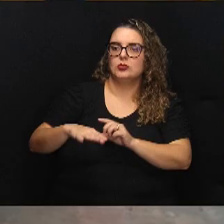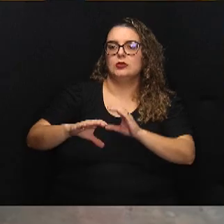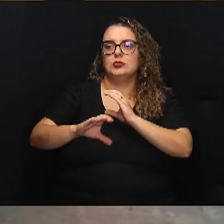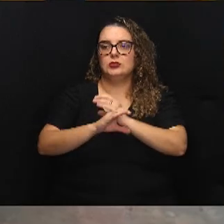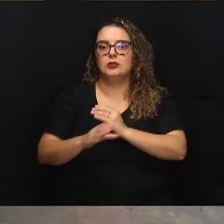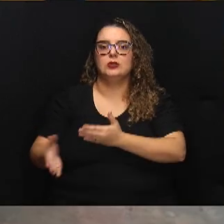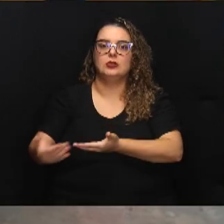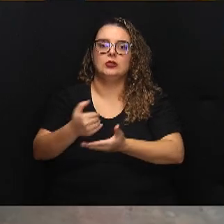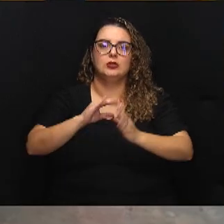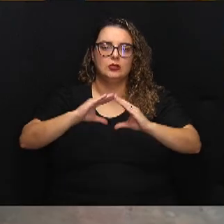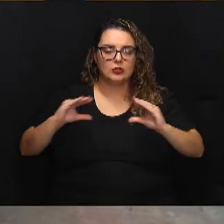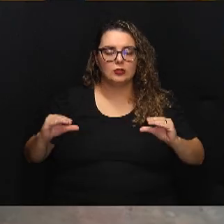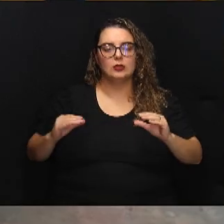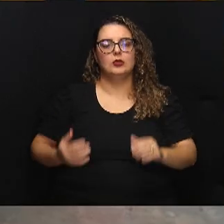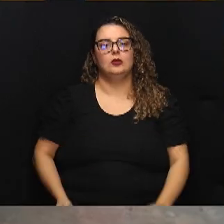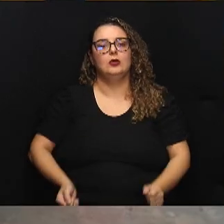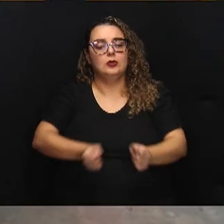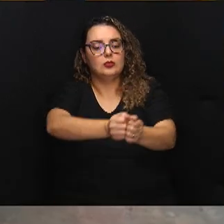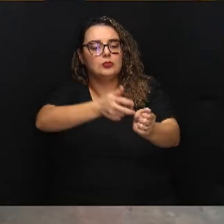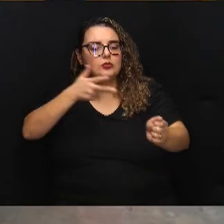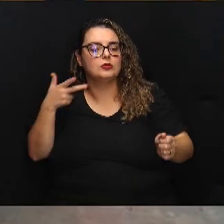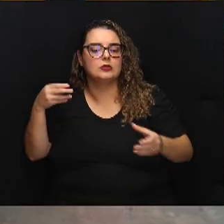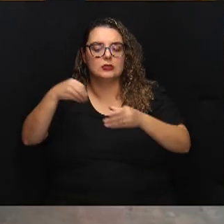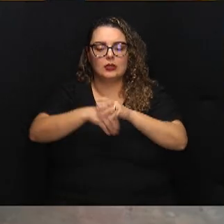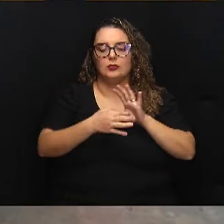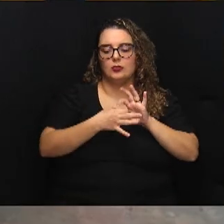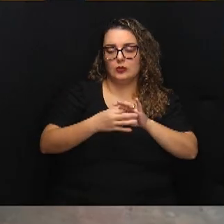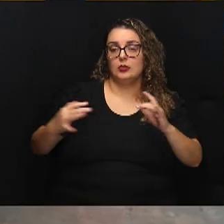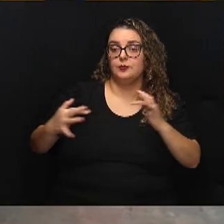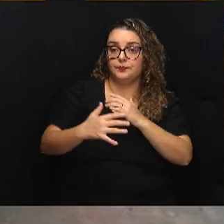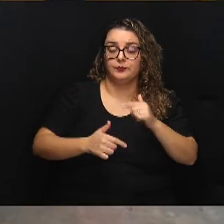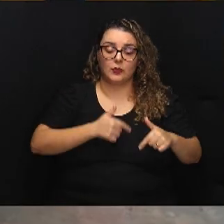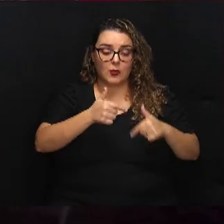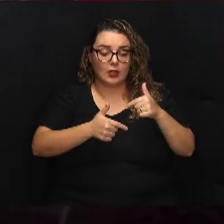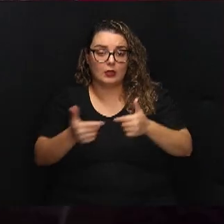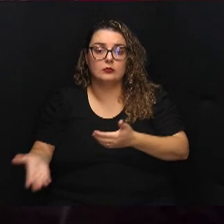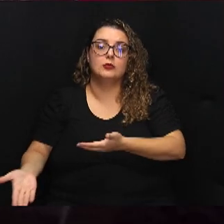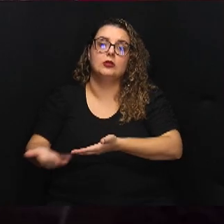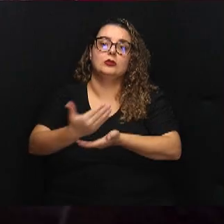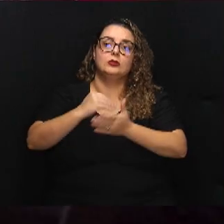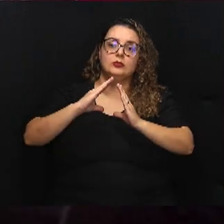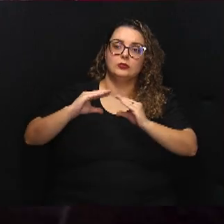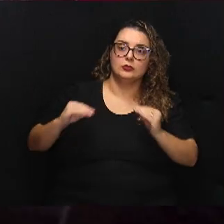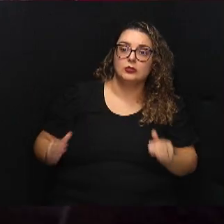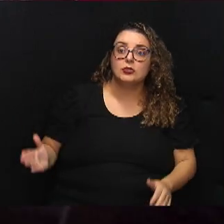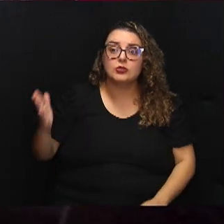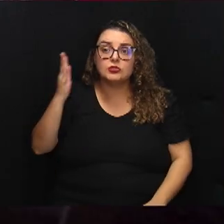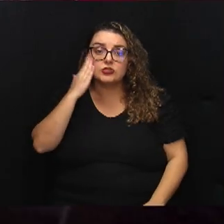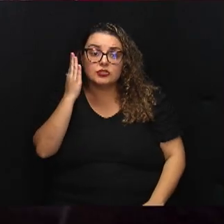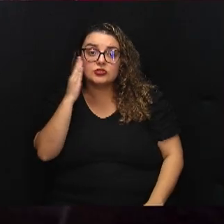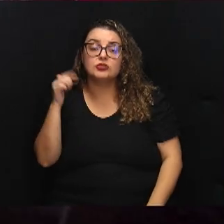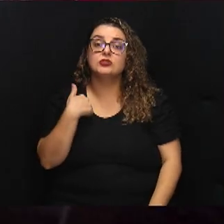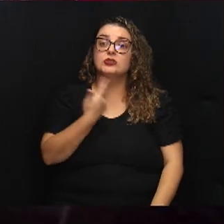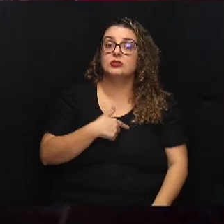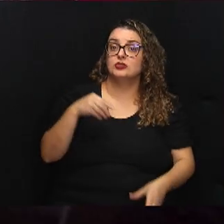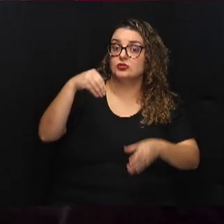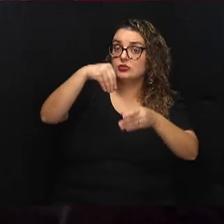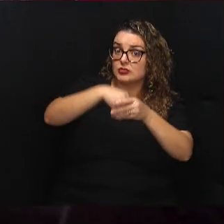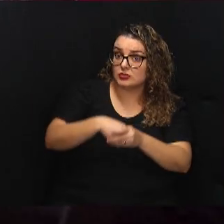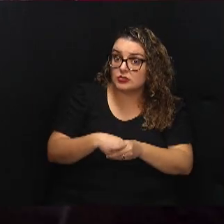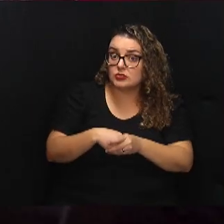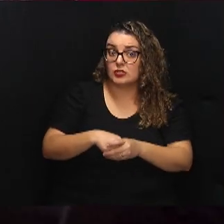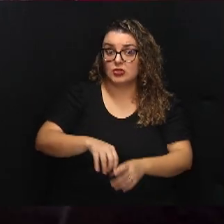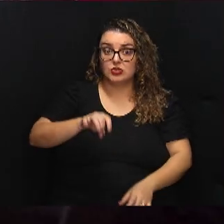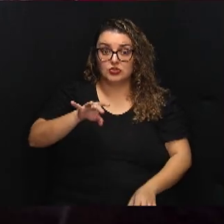acolhe o indígena no contexto urbano. Então ela faz todo o trabalho do acolhimento, de entender que nós estamos